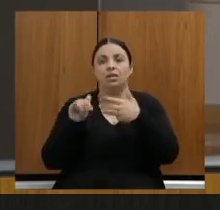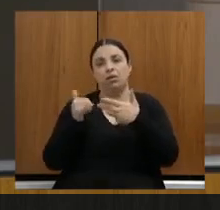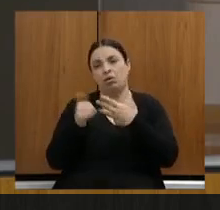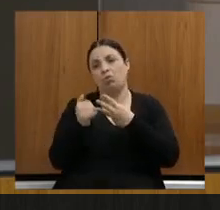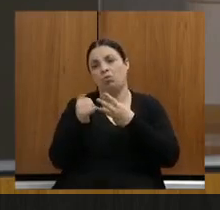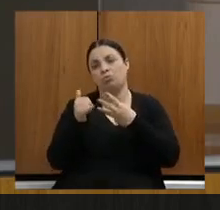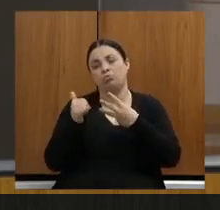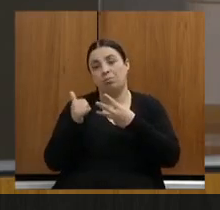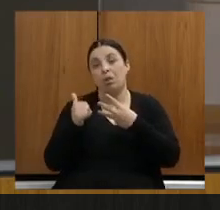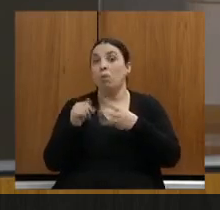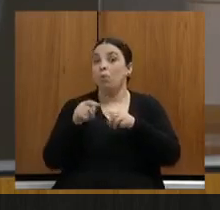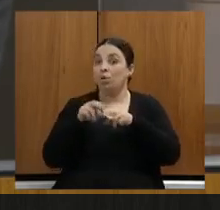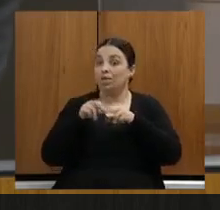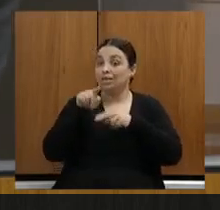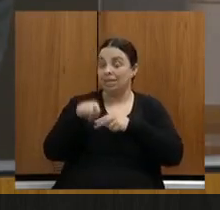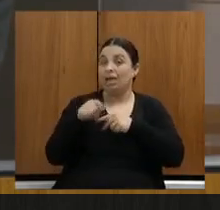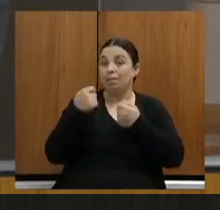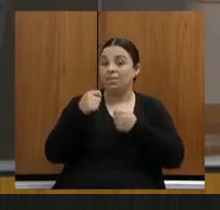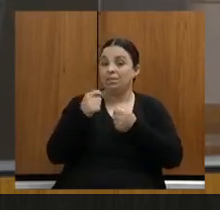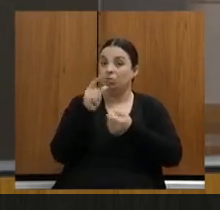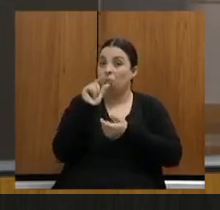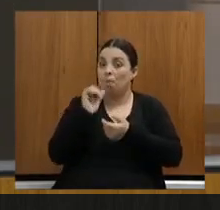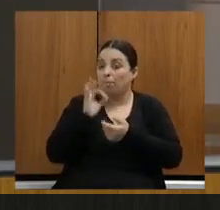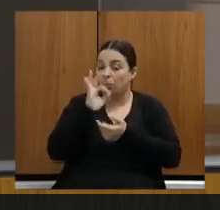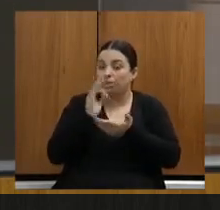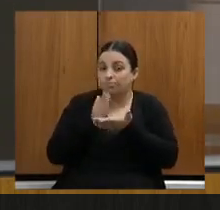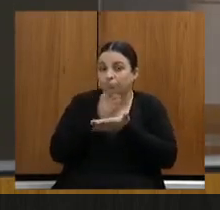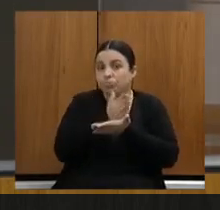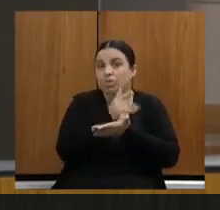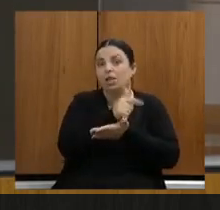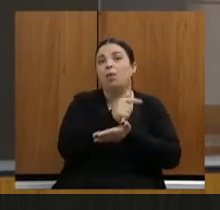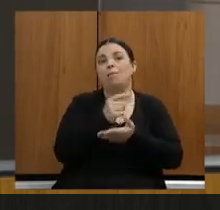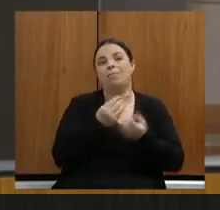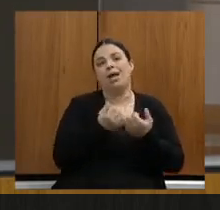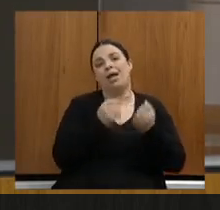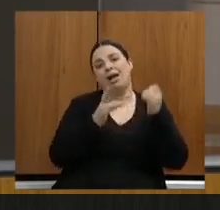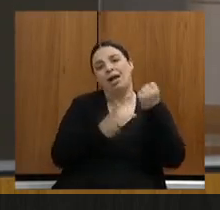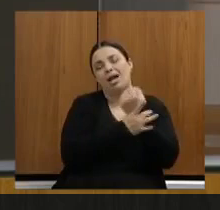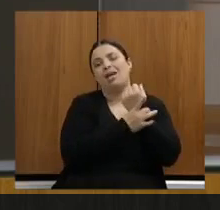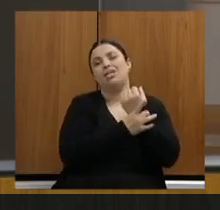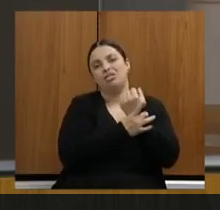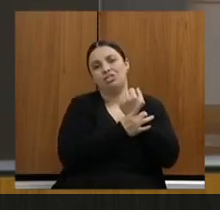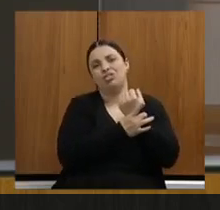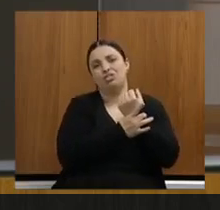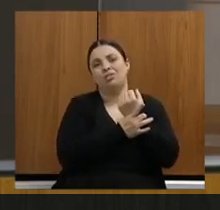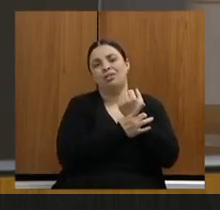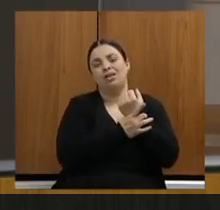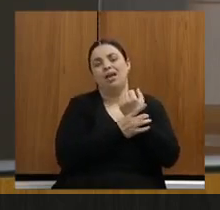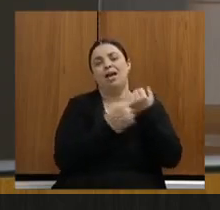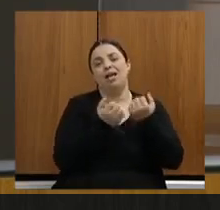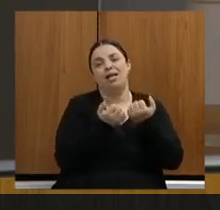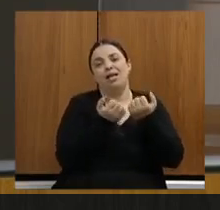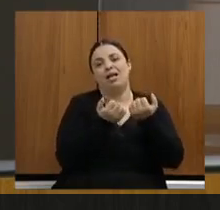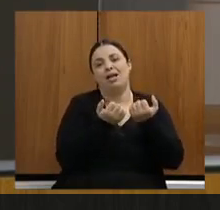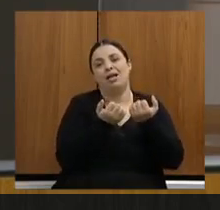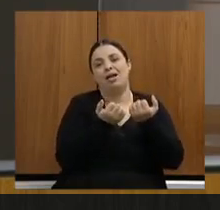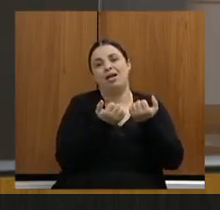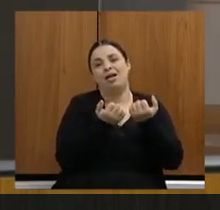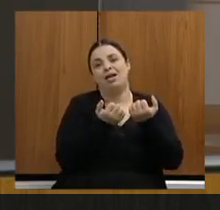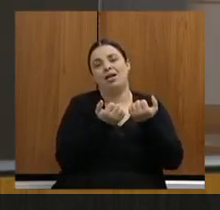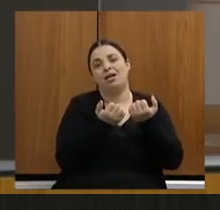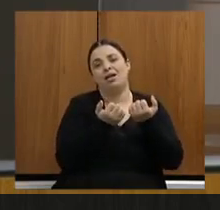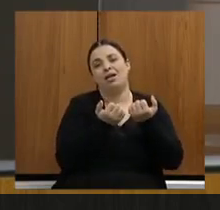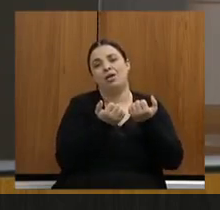lei que deixe não na parte do recurso e na lei fala energia fotovoltaica também eu acho que seria muito muito importante é